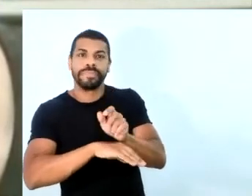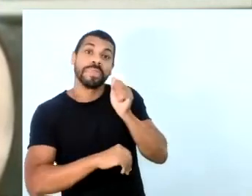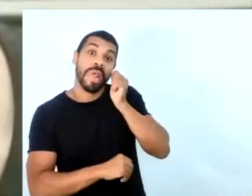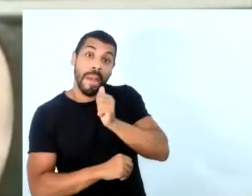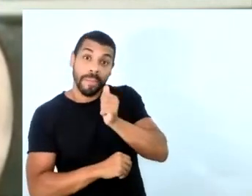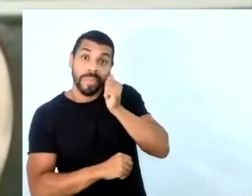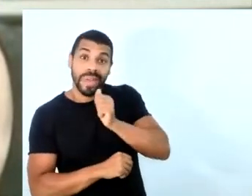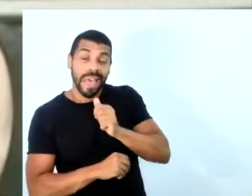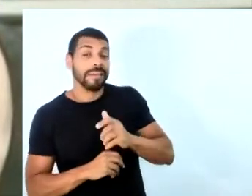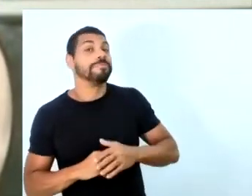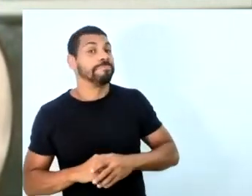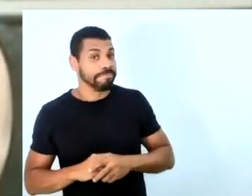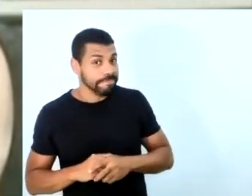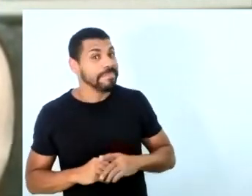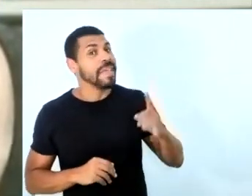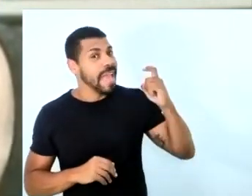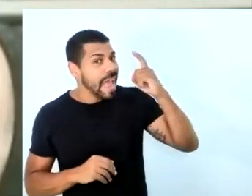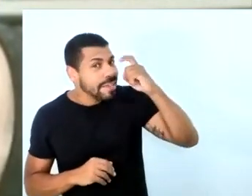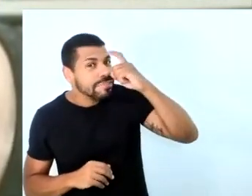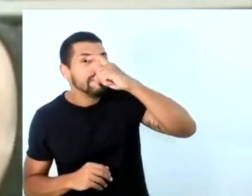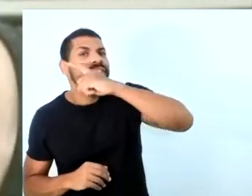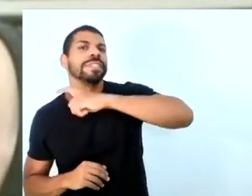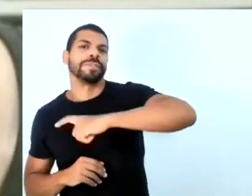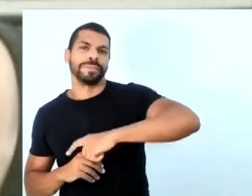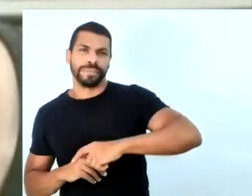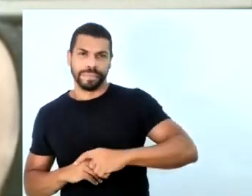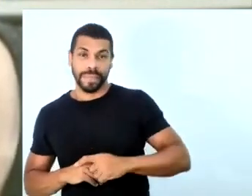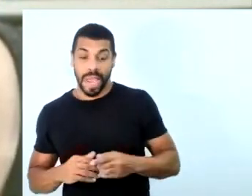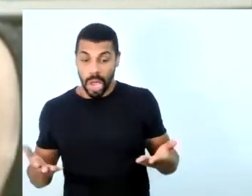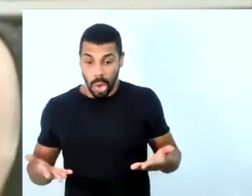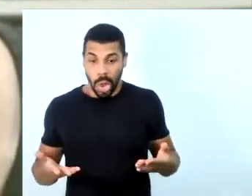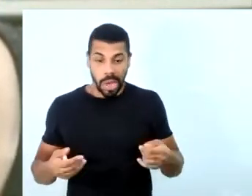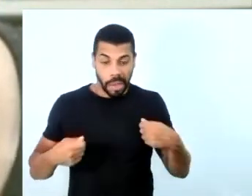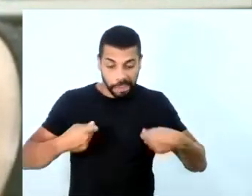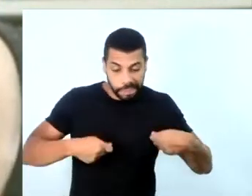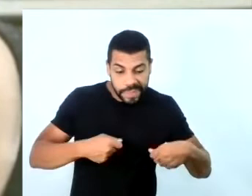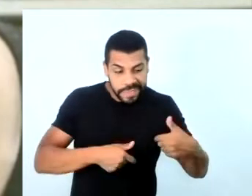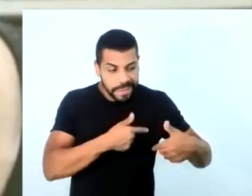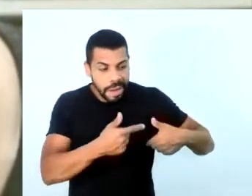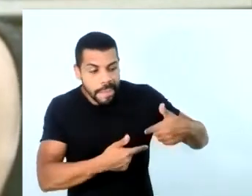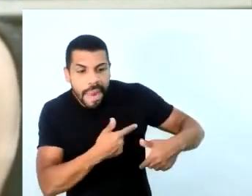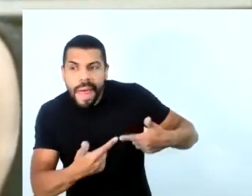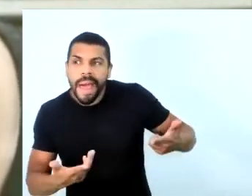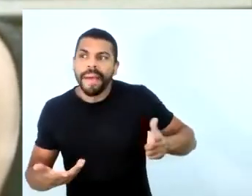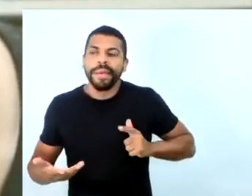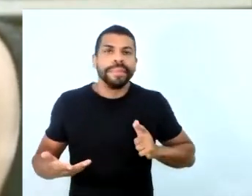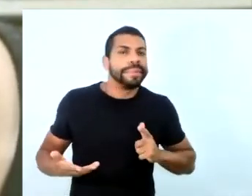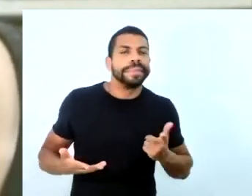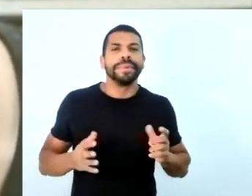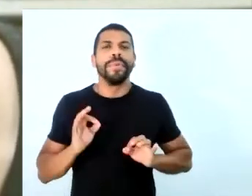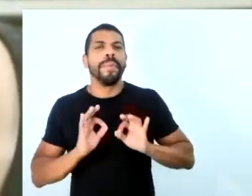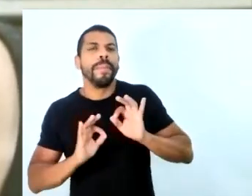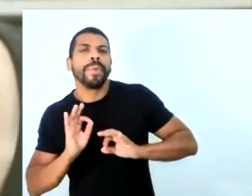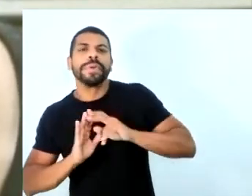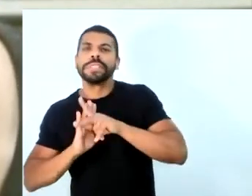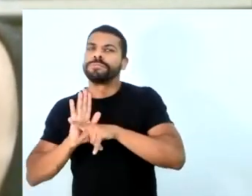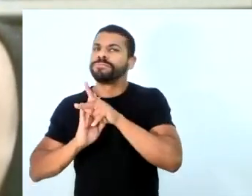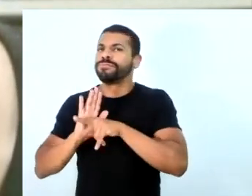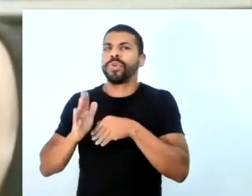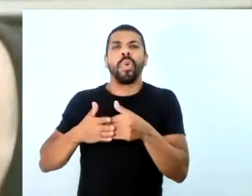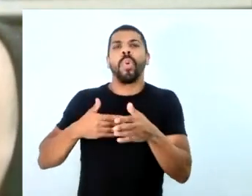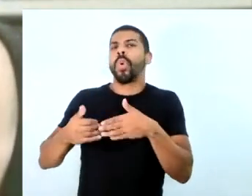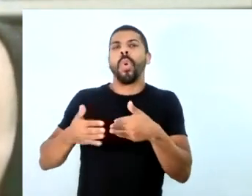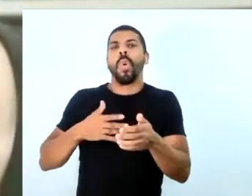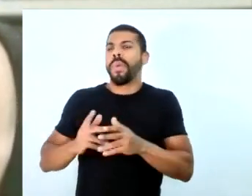na realidade, é difícil. Agora eu vou precisar de um equipamento específico para trabalhar num projeto, porque não é